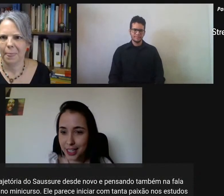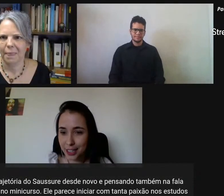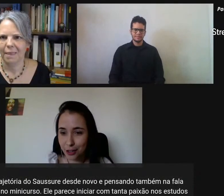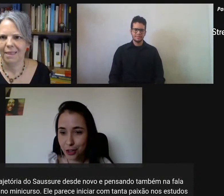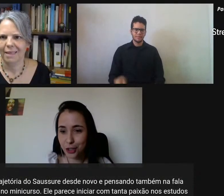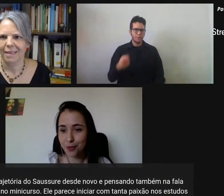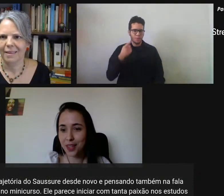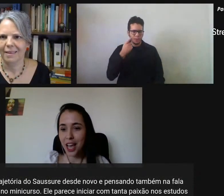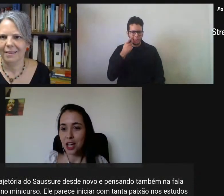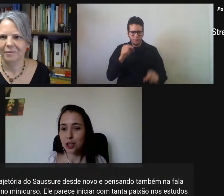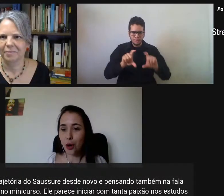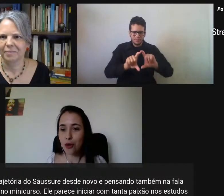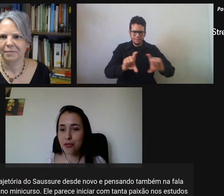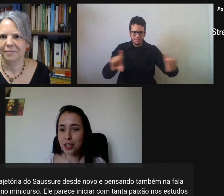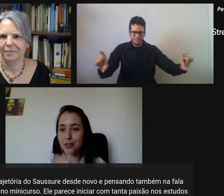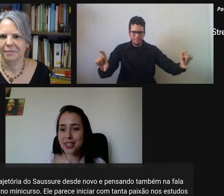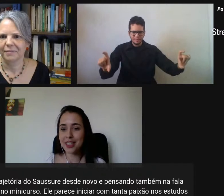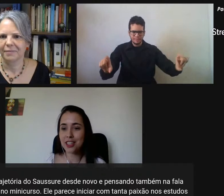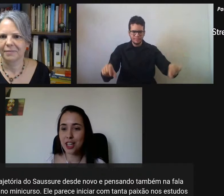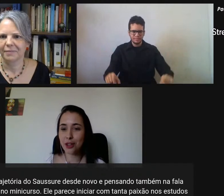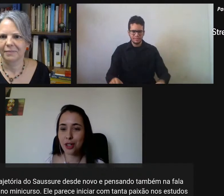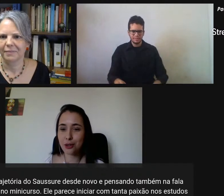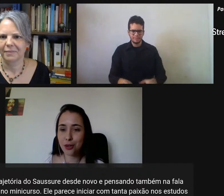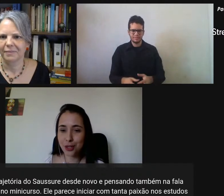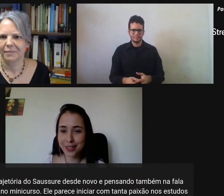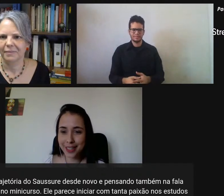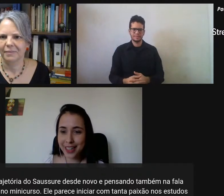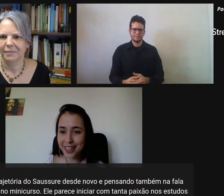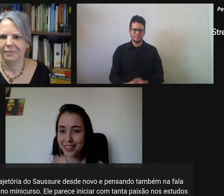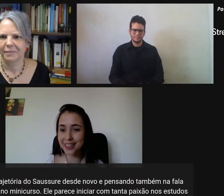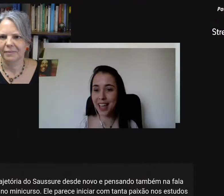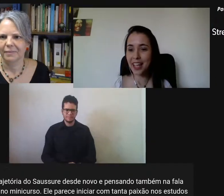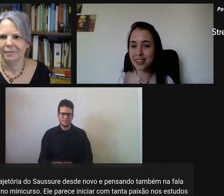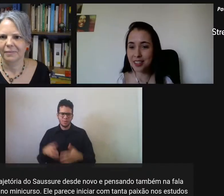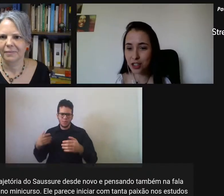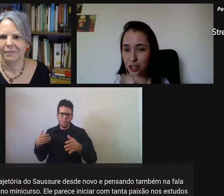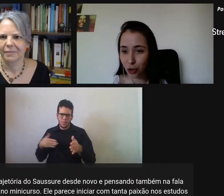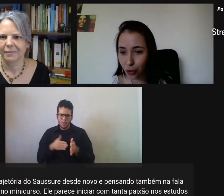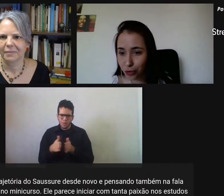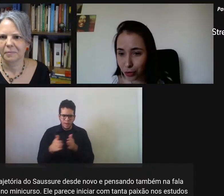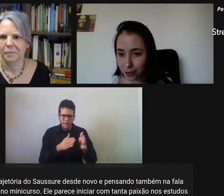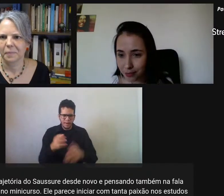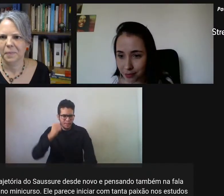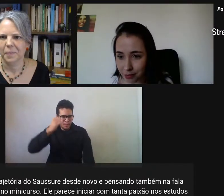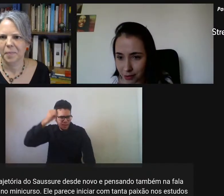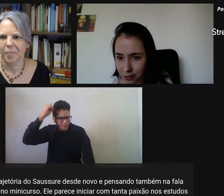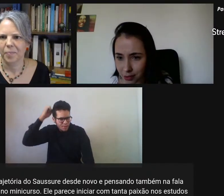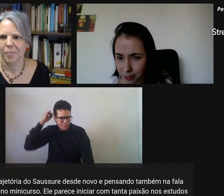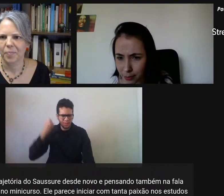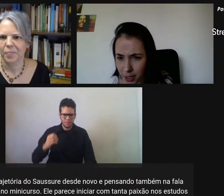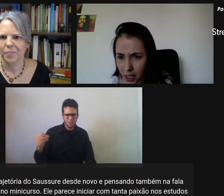disse o seguinte estou ouvindo essa trajetória do dissociir desde novo